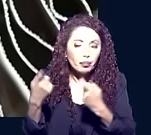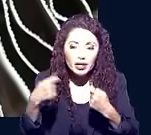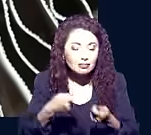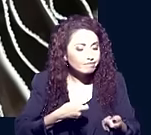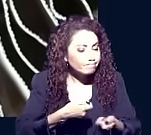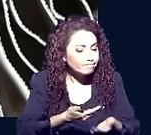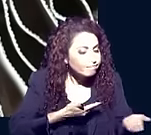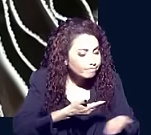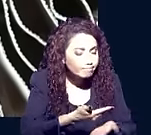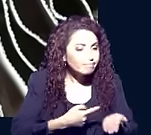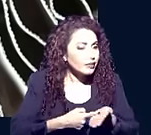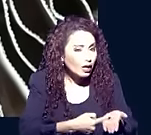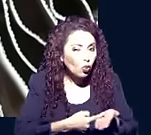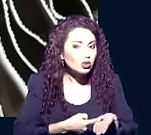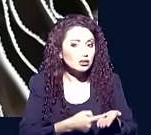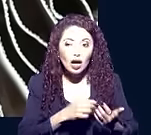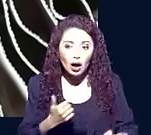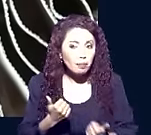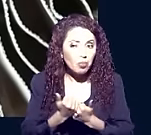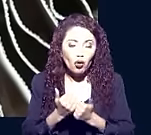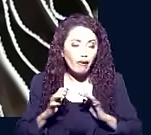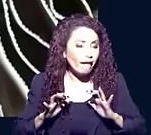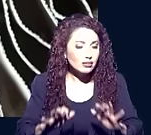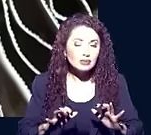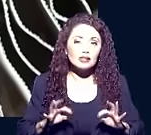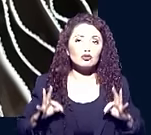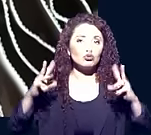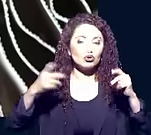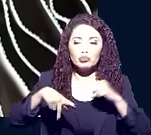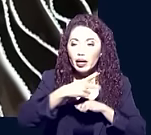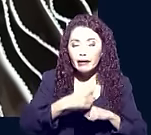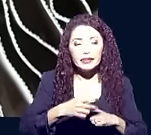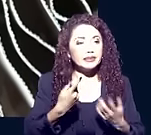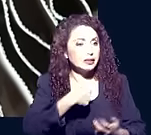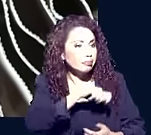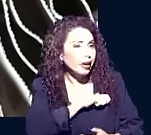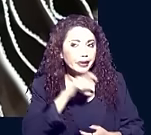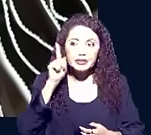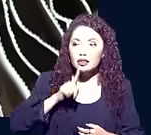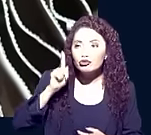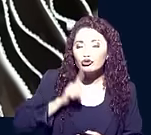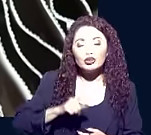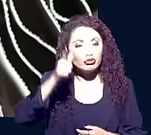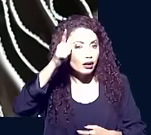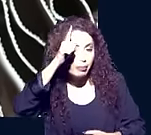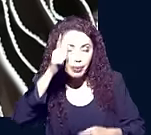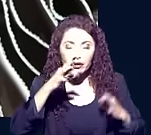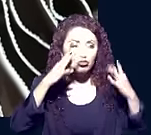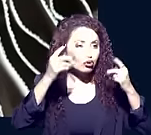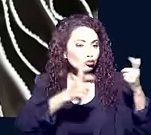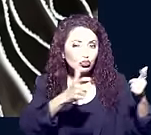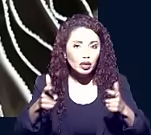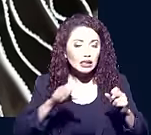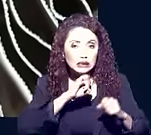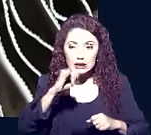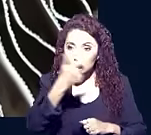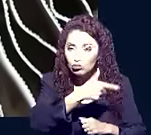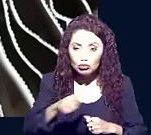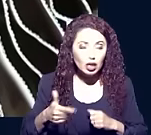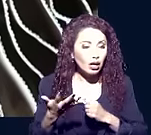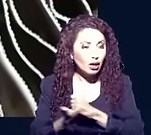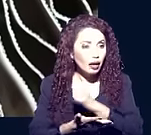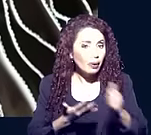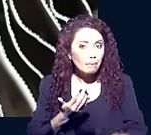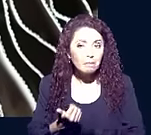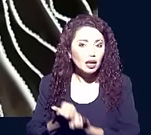mundo todo é assim na Espanha nos Estados Unidos na itlia na Alemanha em todo lugar se não tiver uma base em regimes parlamentaristas